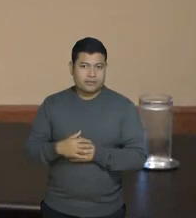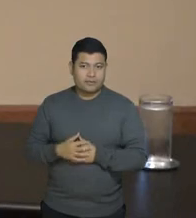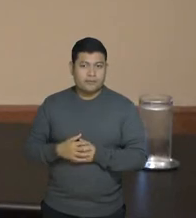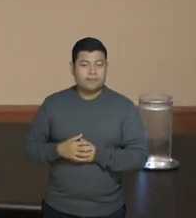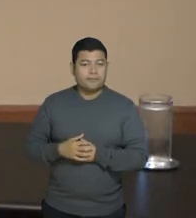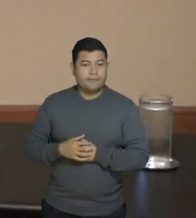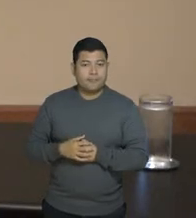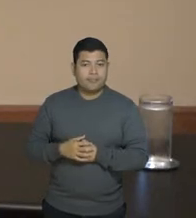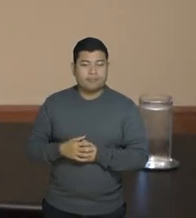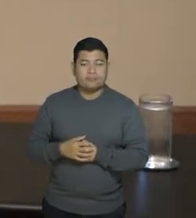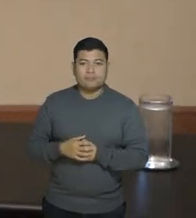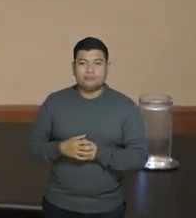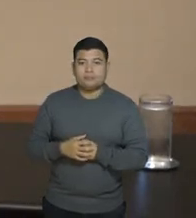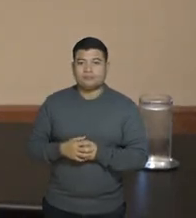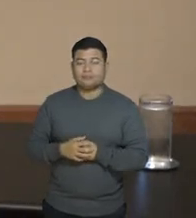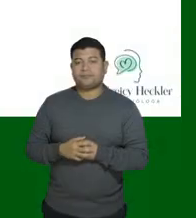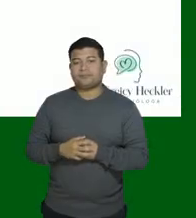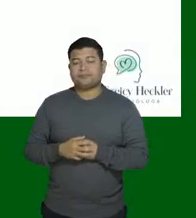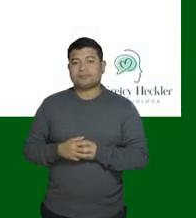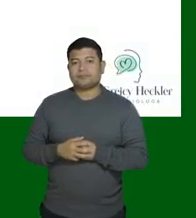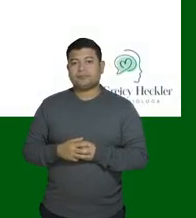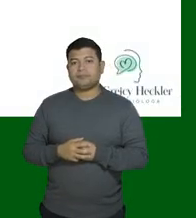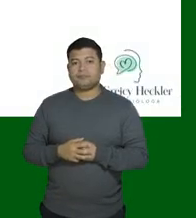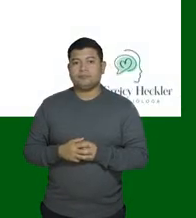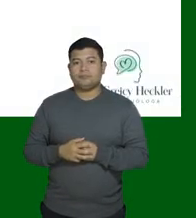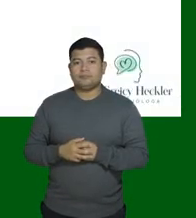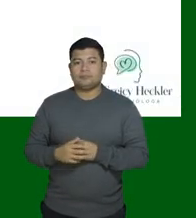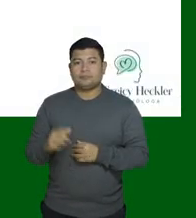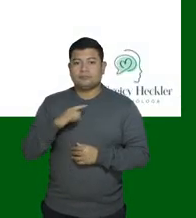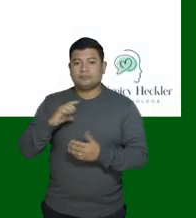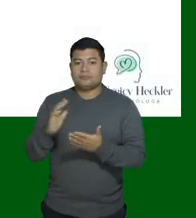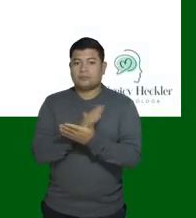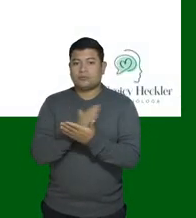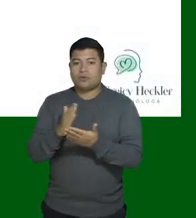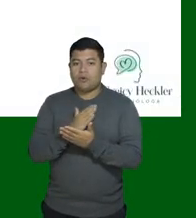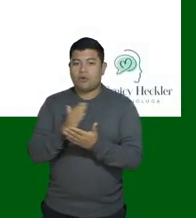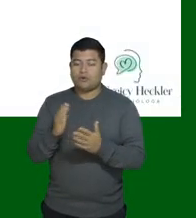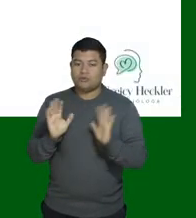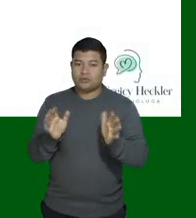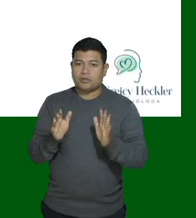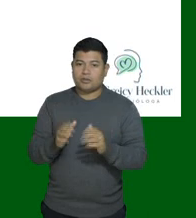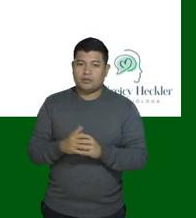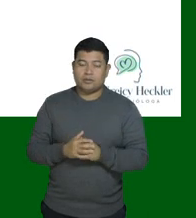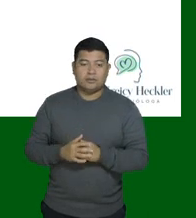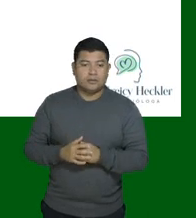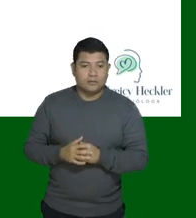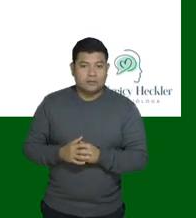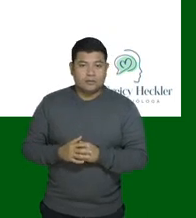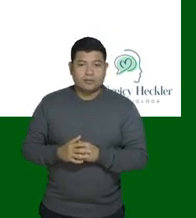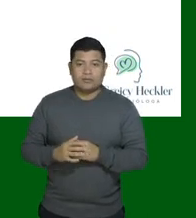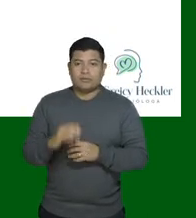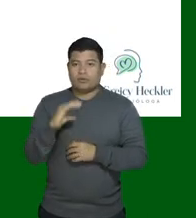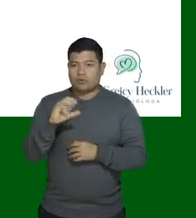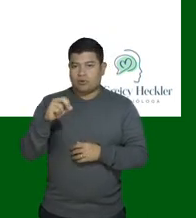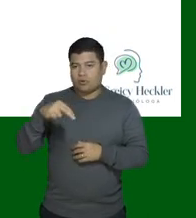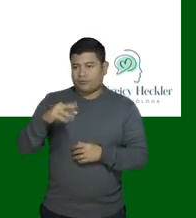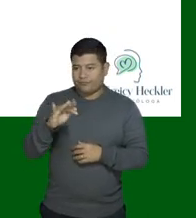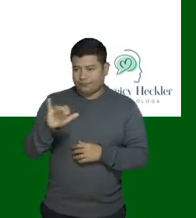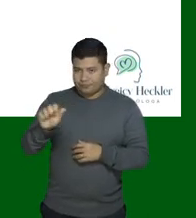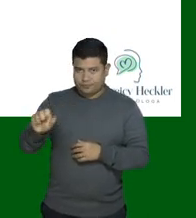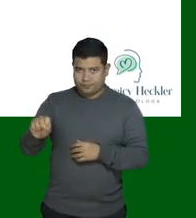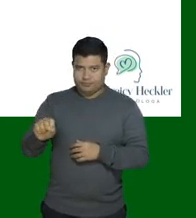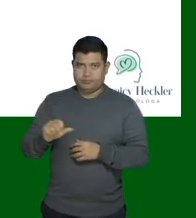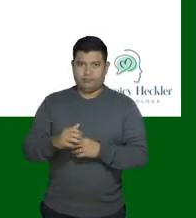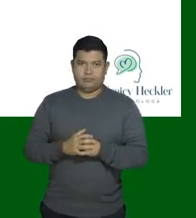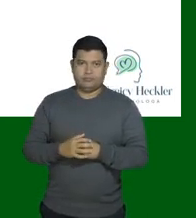com o processamento. A gente tem alguns protocolos, hoje foi falado também do CONFIAS, tem o perfil